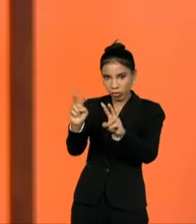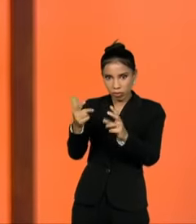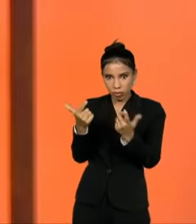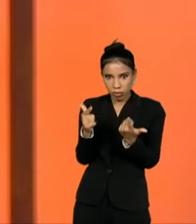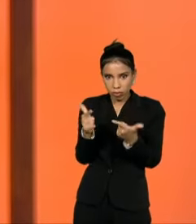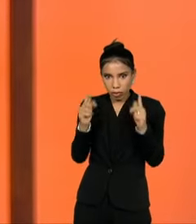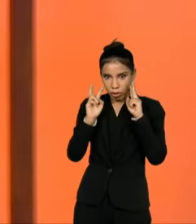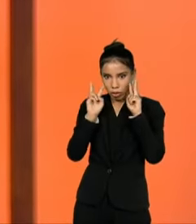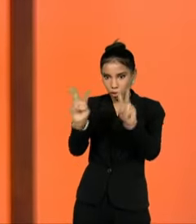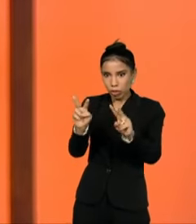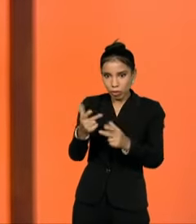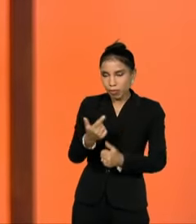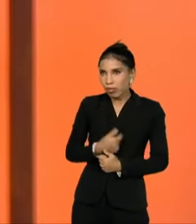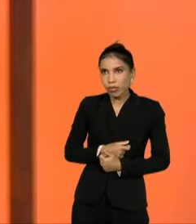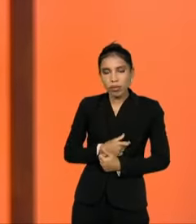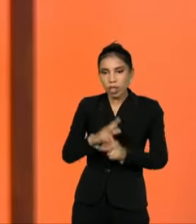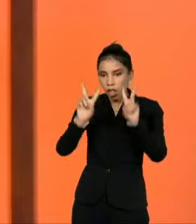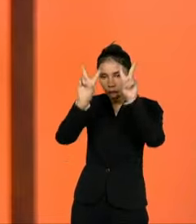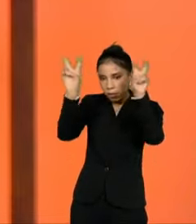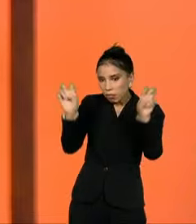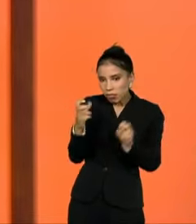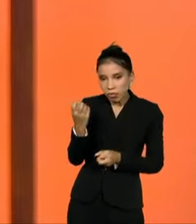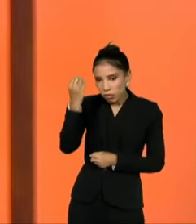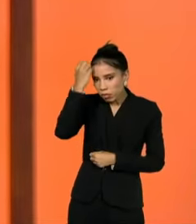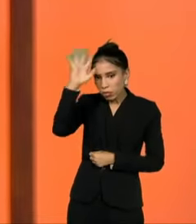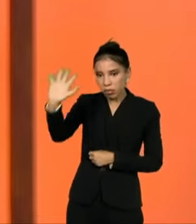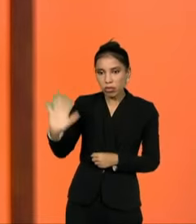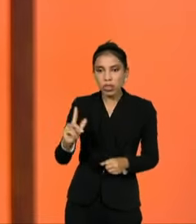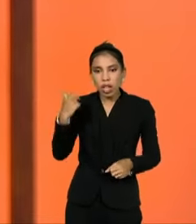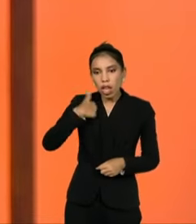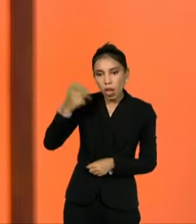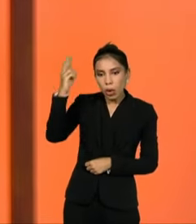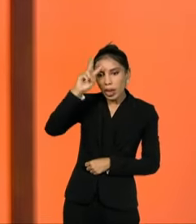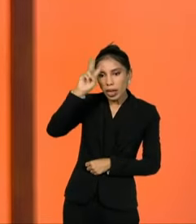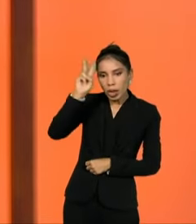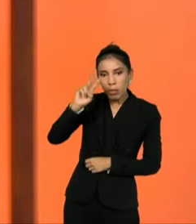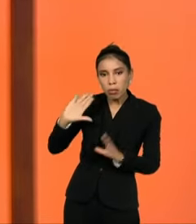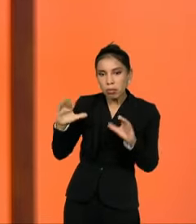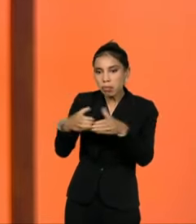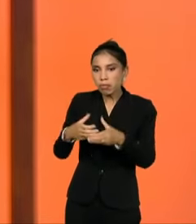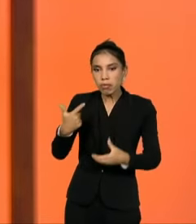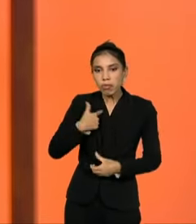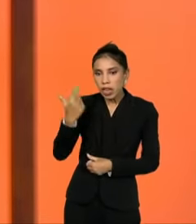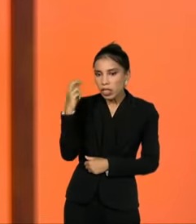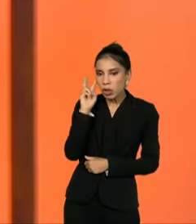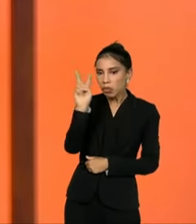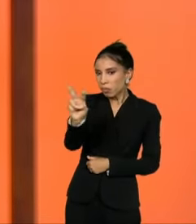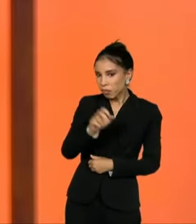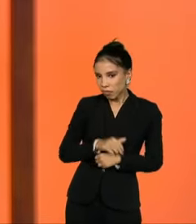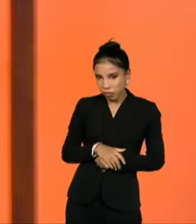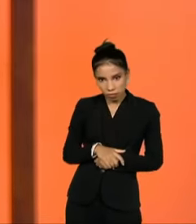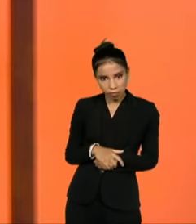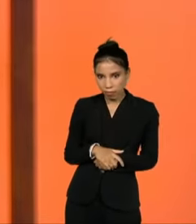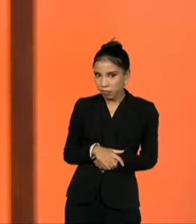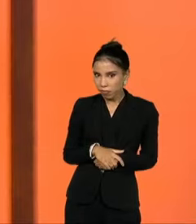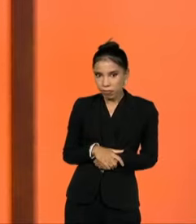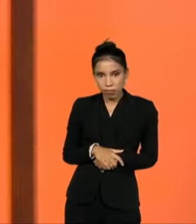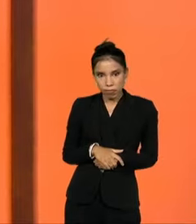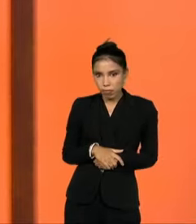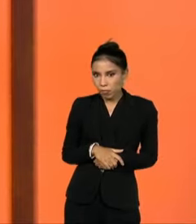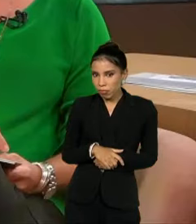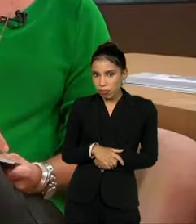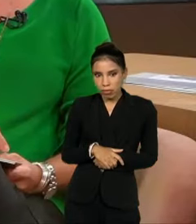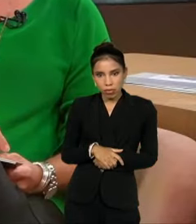tinha visto? Não, não lembrava. Esse trecho, eu lembrava da coletiva e tudo, mas eu não tinha visto de novo. Mas tu olha esse